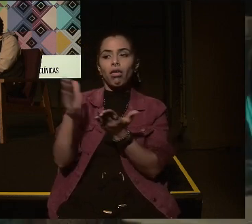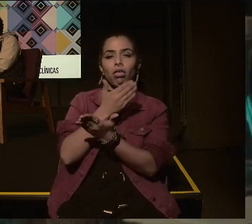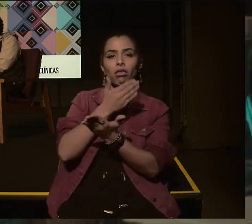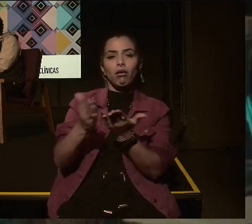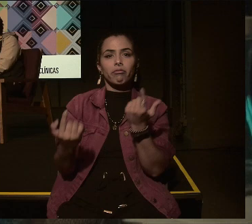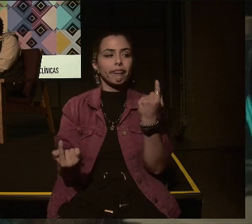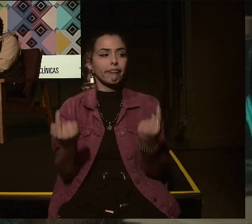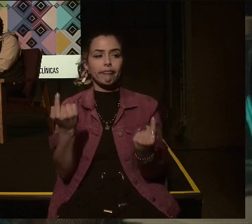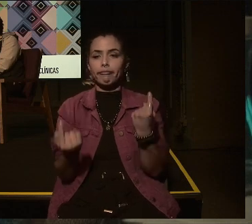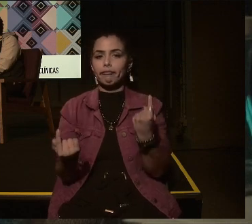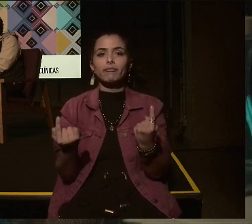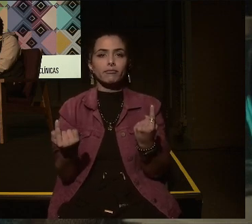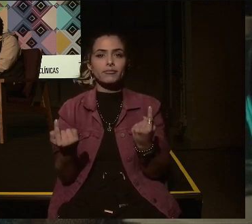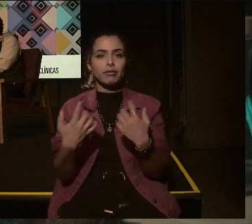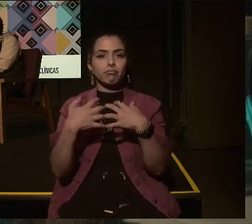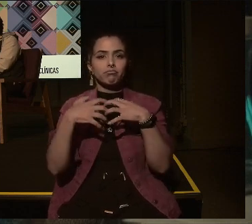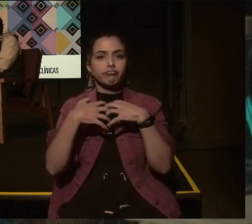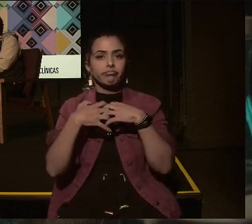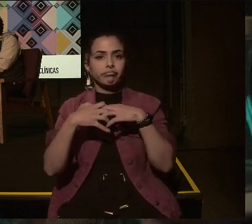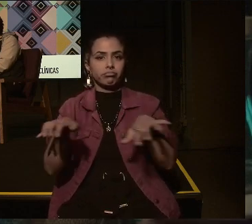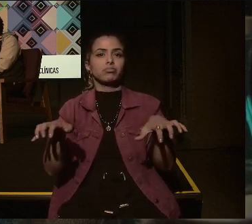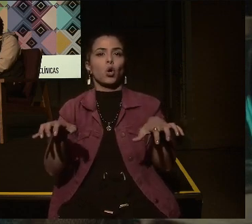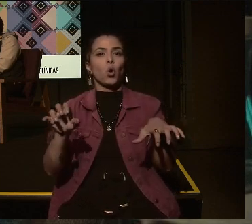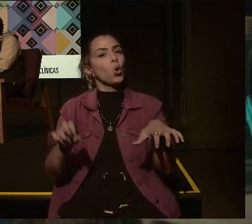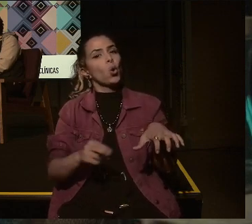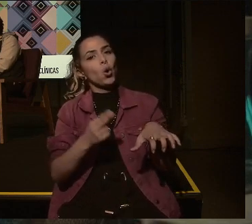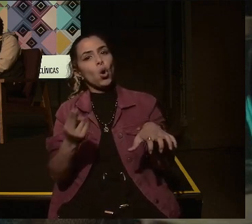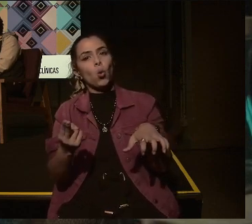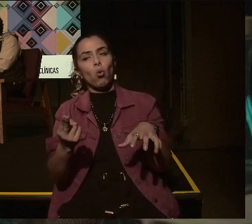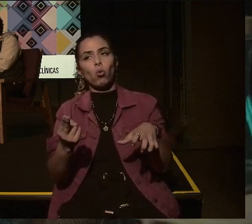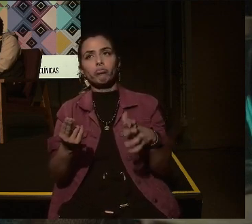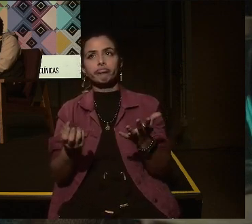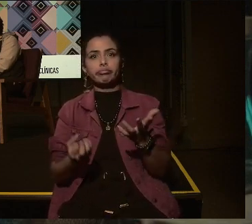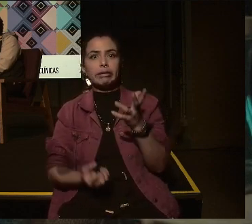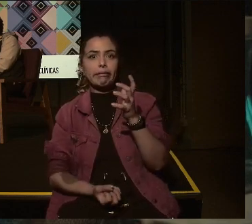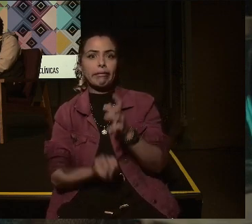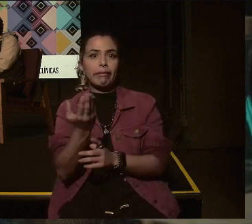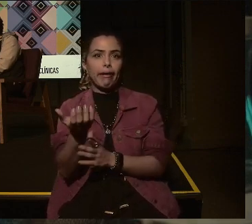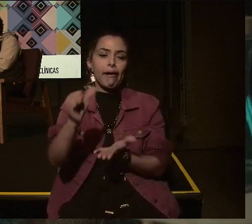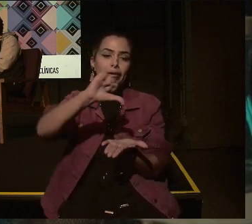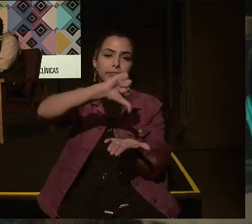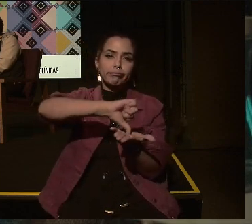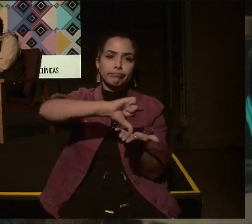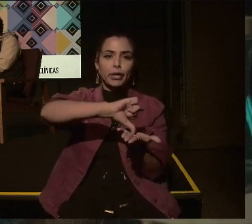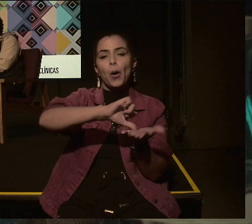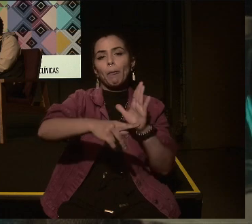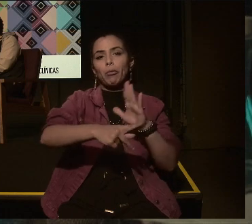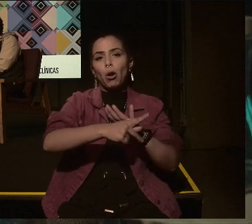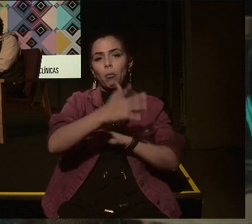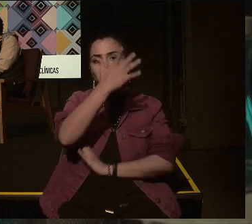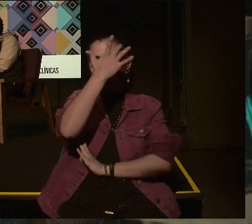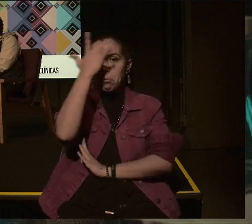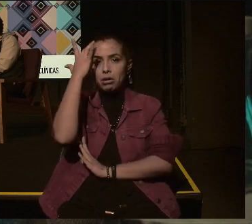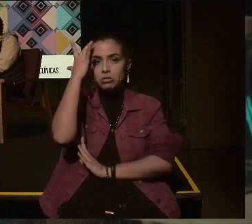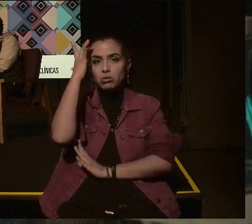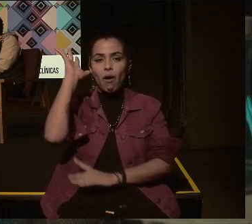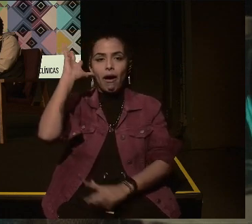Psychology, e nem criar o ambulatório de saúde mental da população negra,